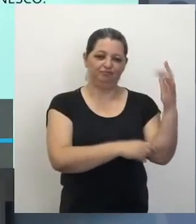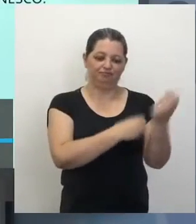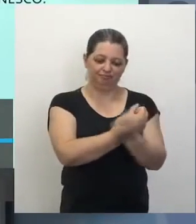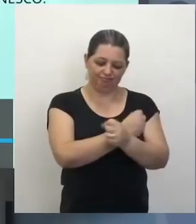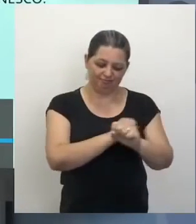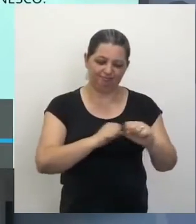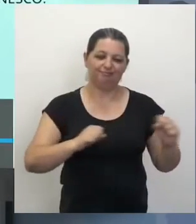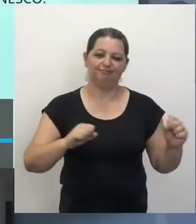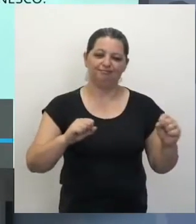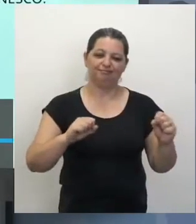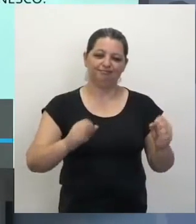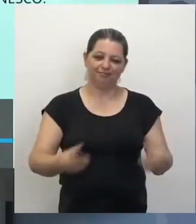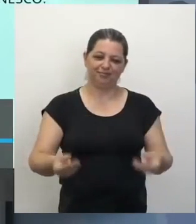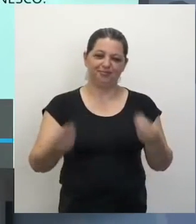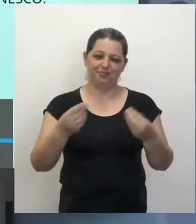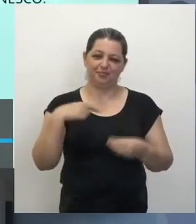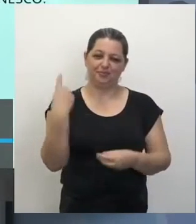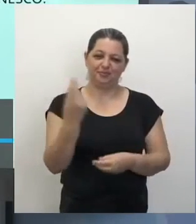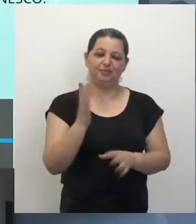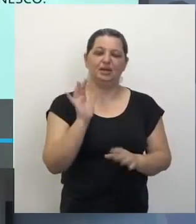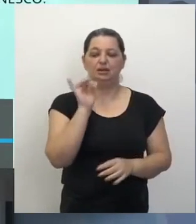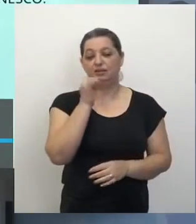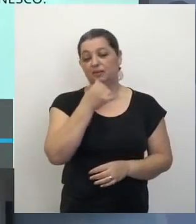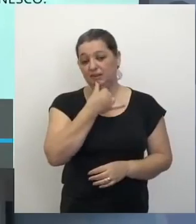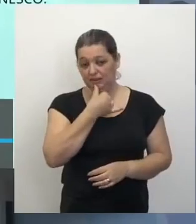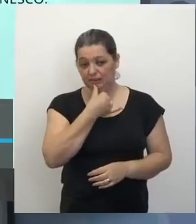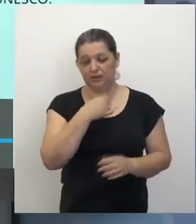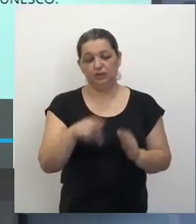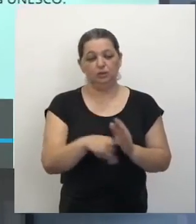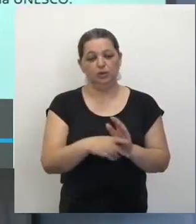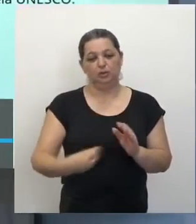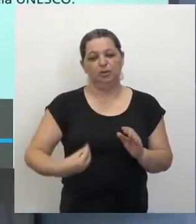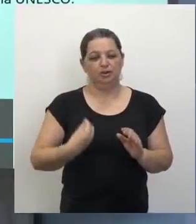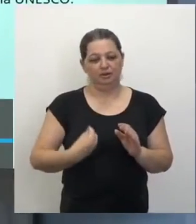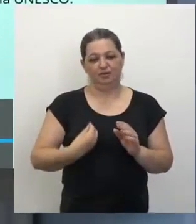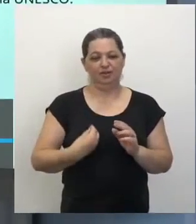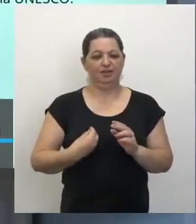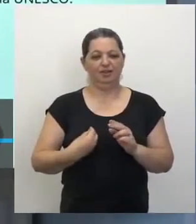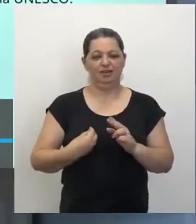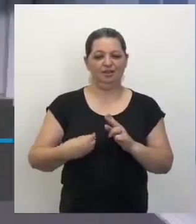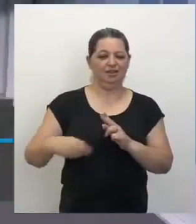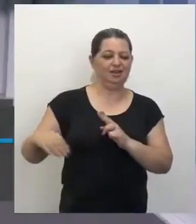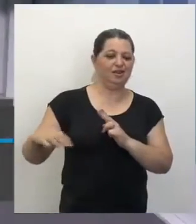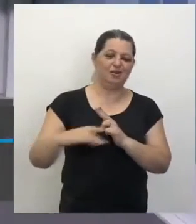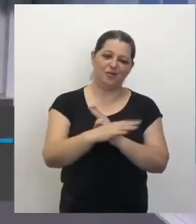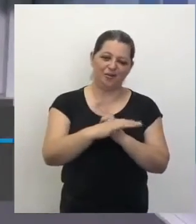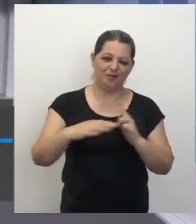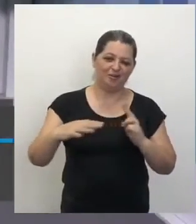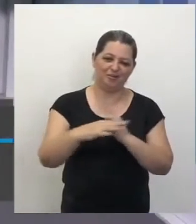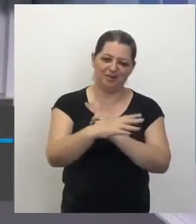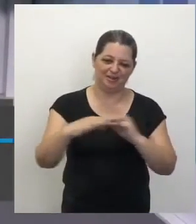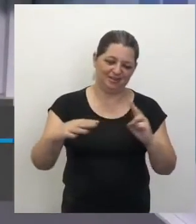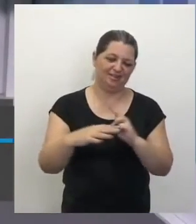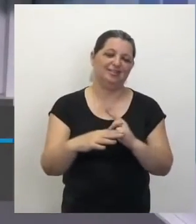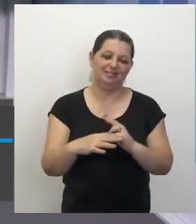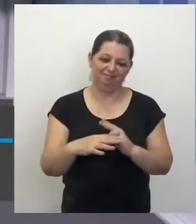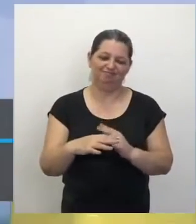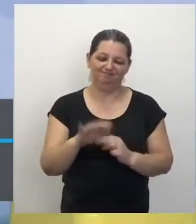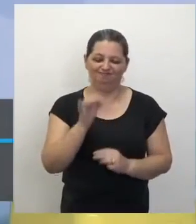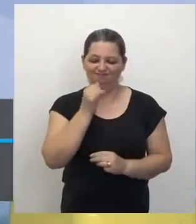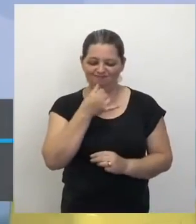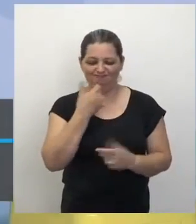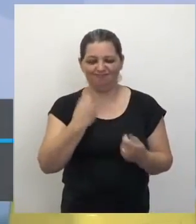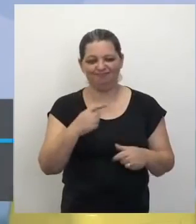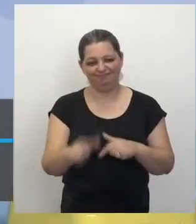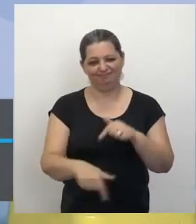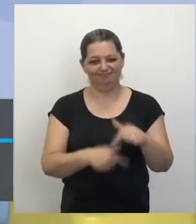nós. Mas, infelizmente, a vida urbana nos tira um pouco dessa sensação, não é verdade? É verdade. Na verdade, a